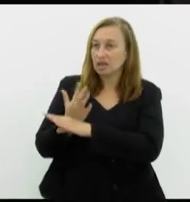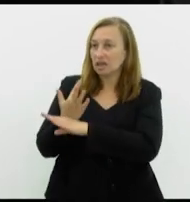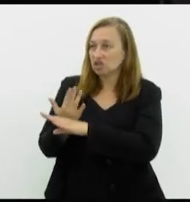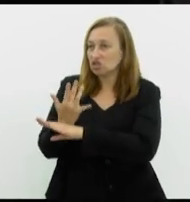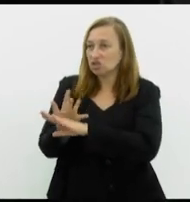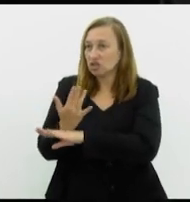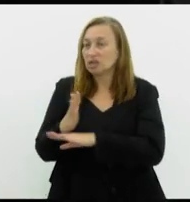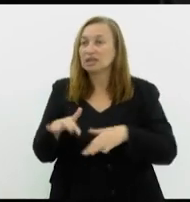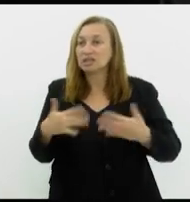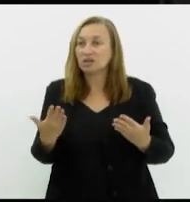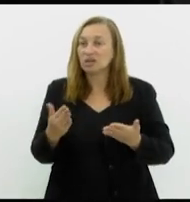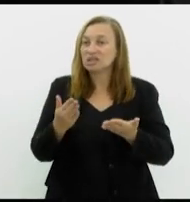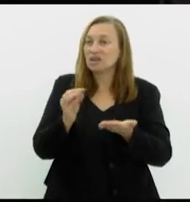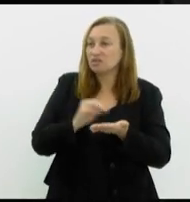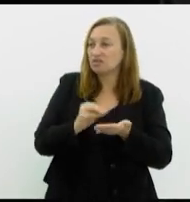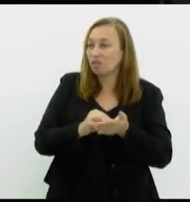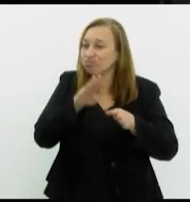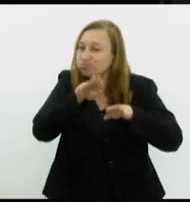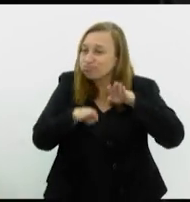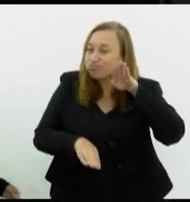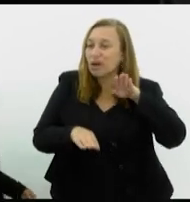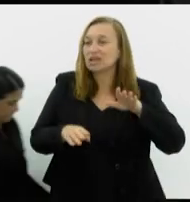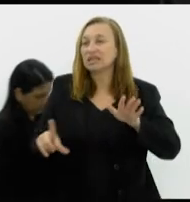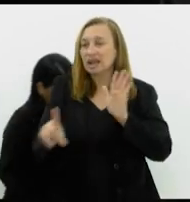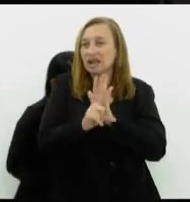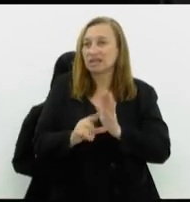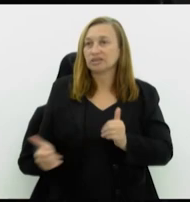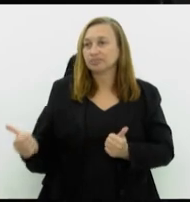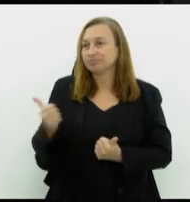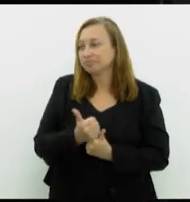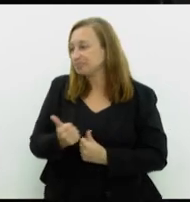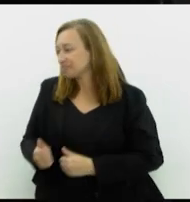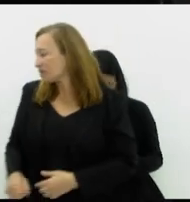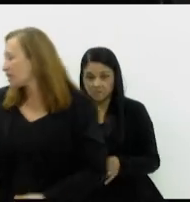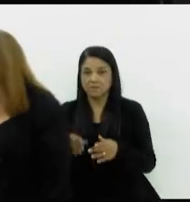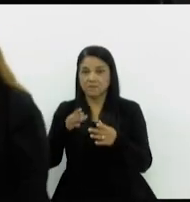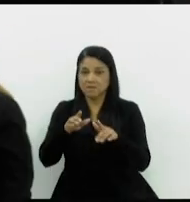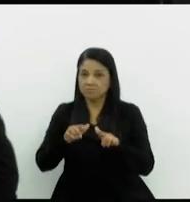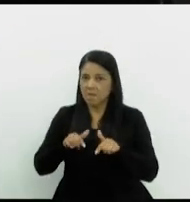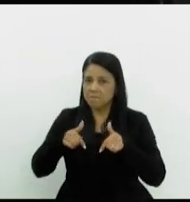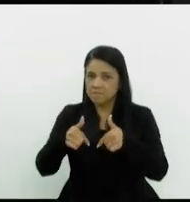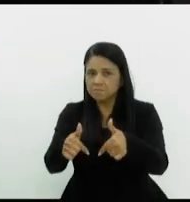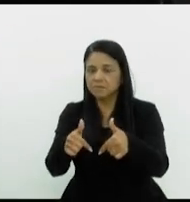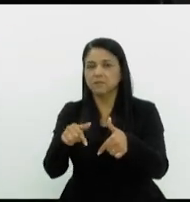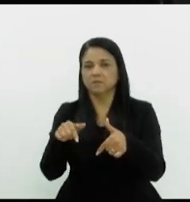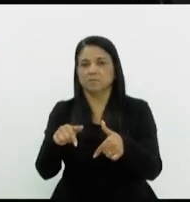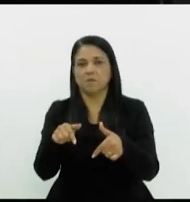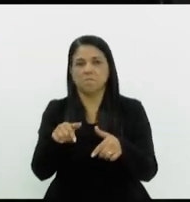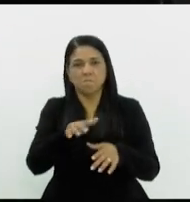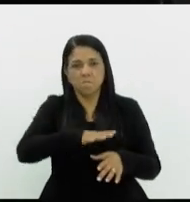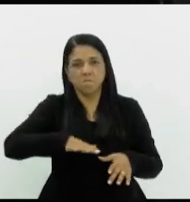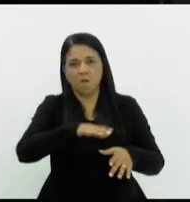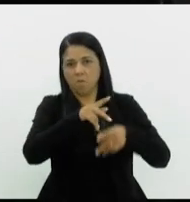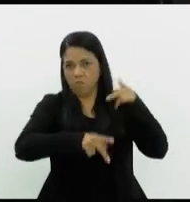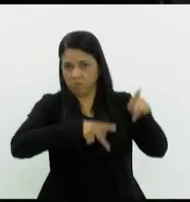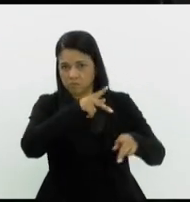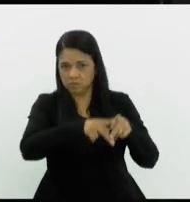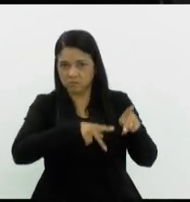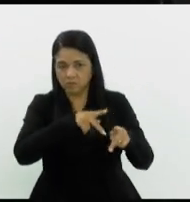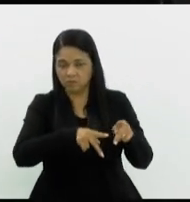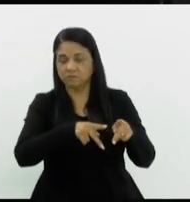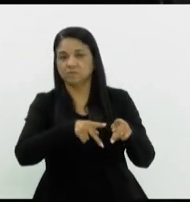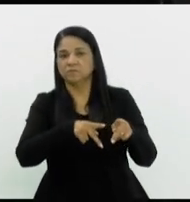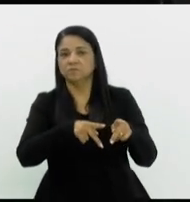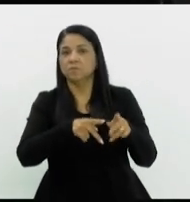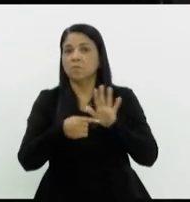Então, essas desigualdades também dessas leis serem aplicadas sobre a maior parte da população também